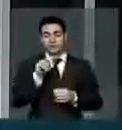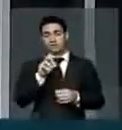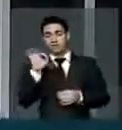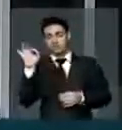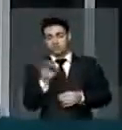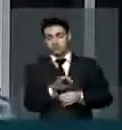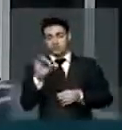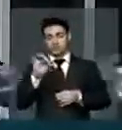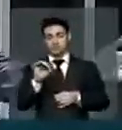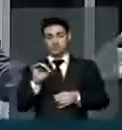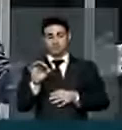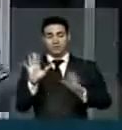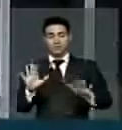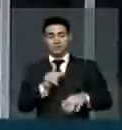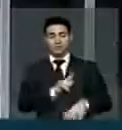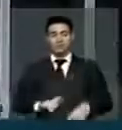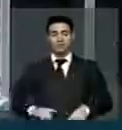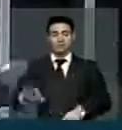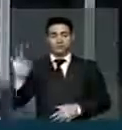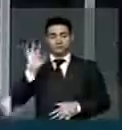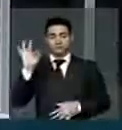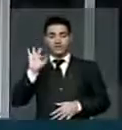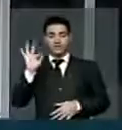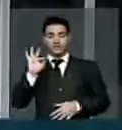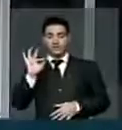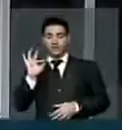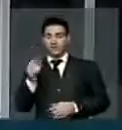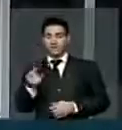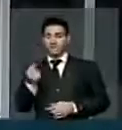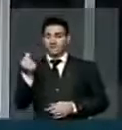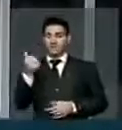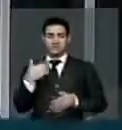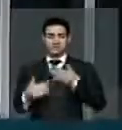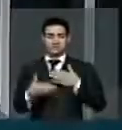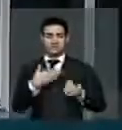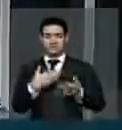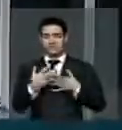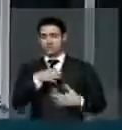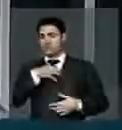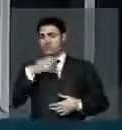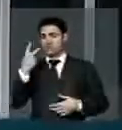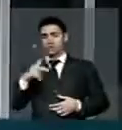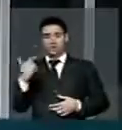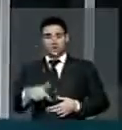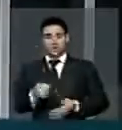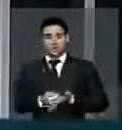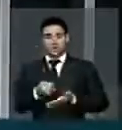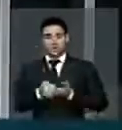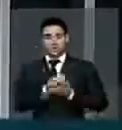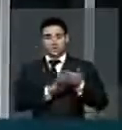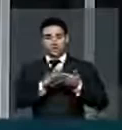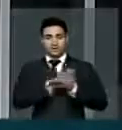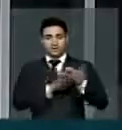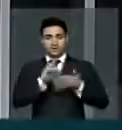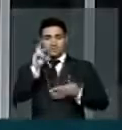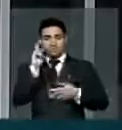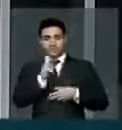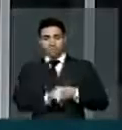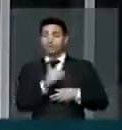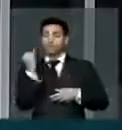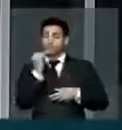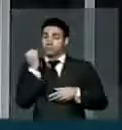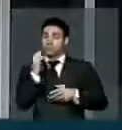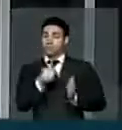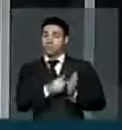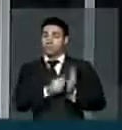15%. Mas o governo federal investe o quanto quer e da maneira que quer. Então, observemos a importância dessa medida,